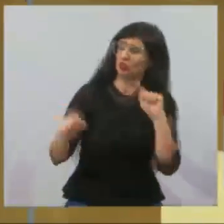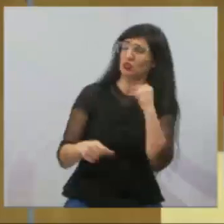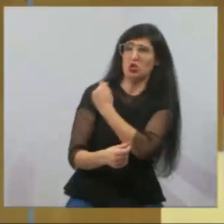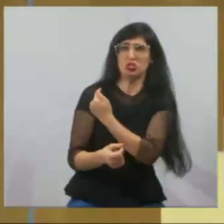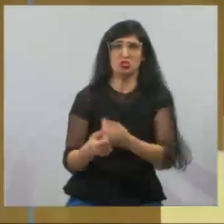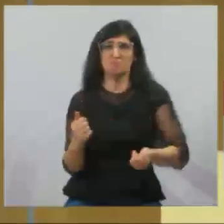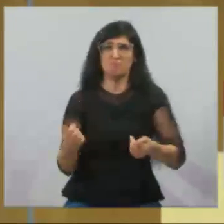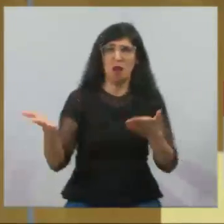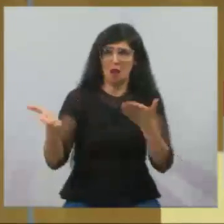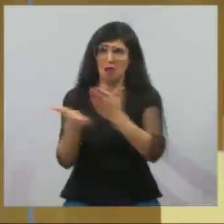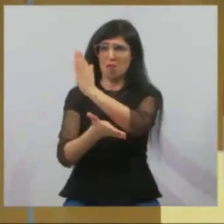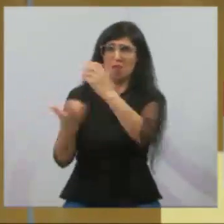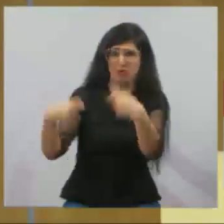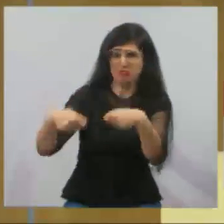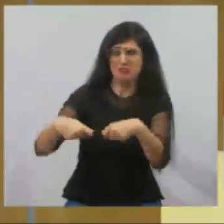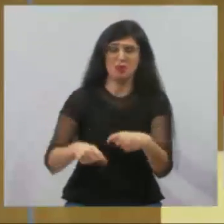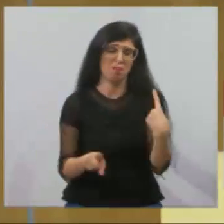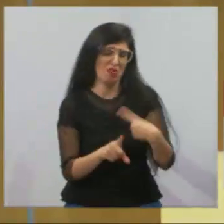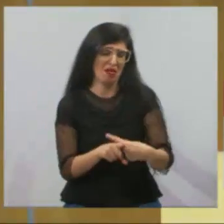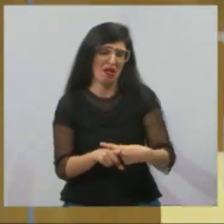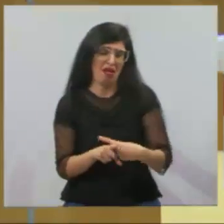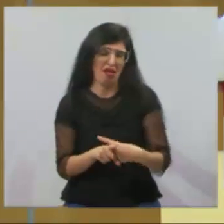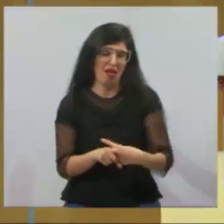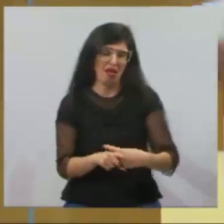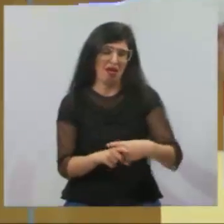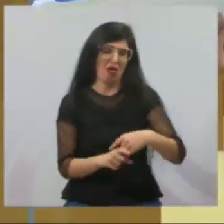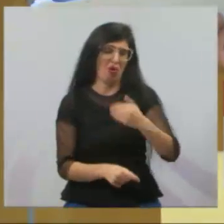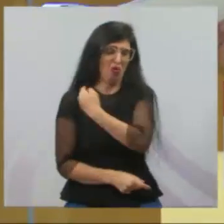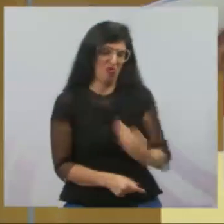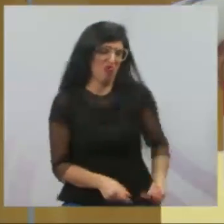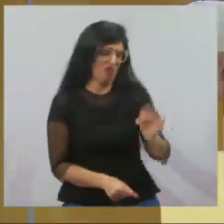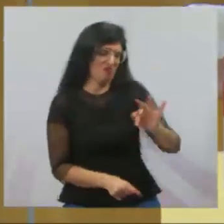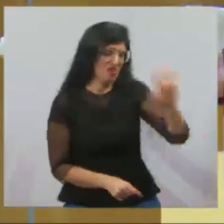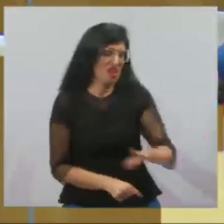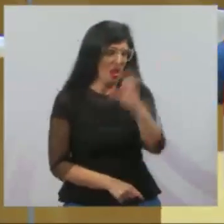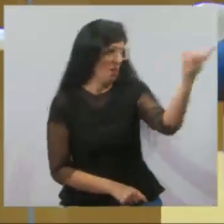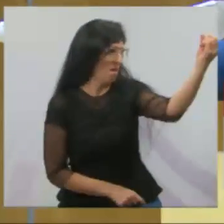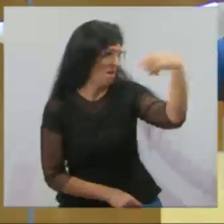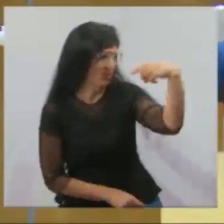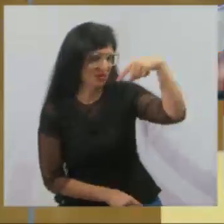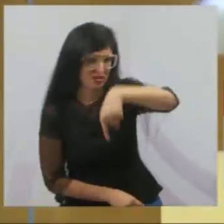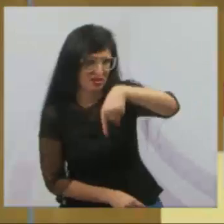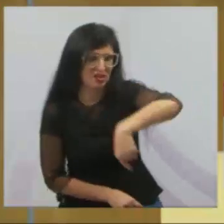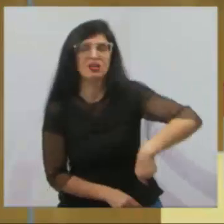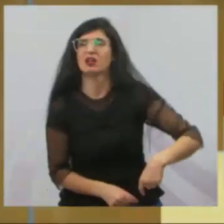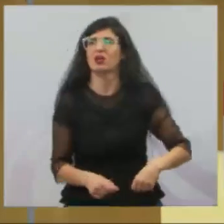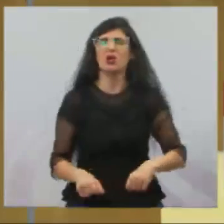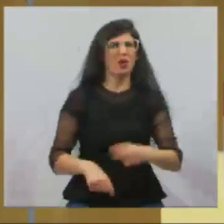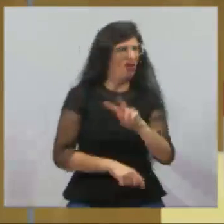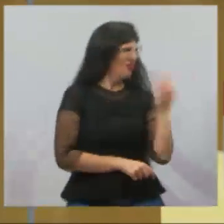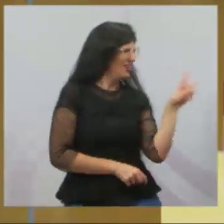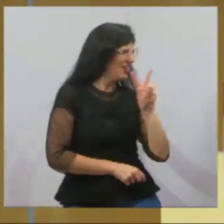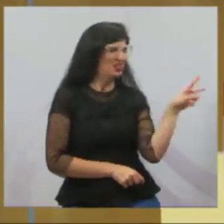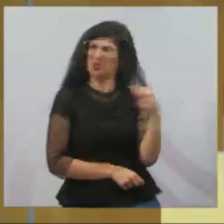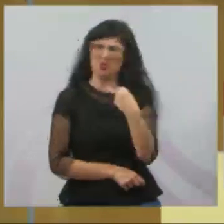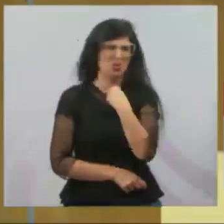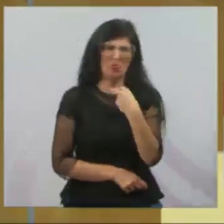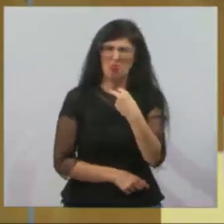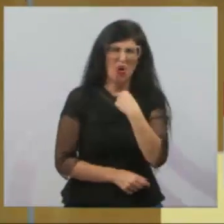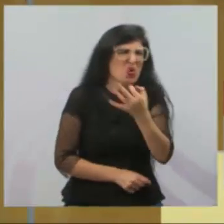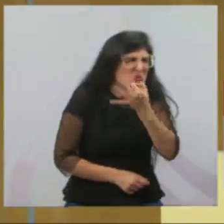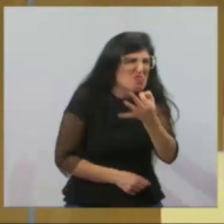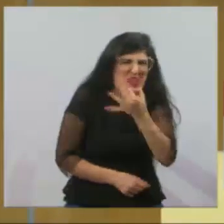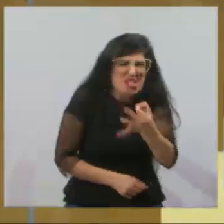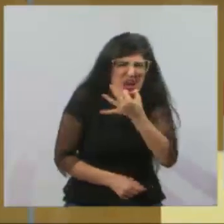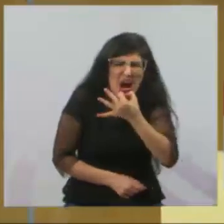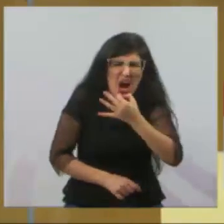decisão que nem vem daqui, vem de lá, eu não sei qual é o papel do vereador. Minha gente, se o projeto pode ser rejeitado,